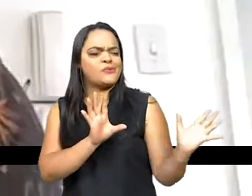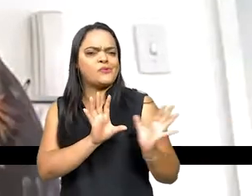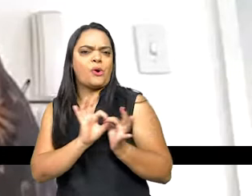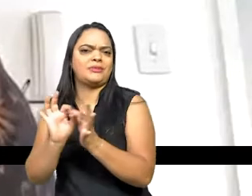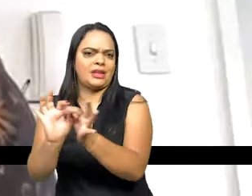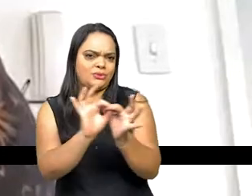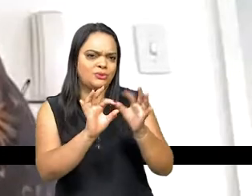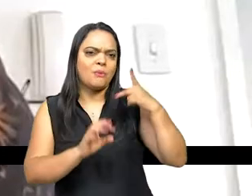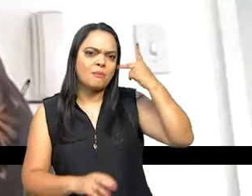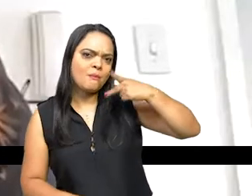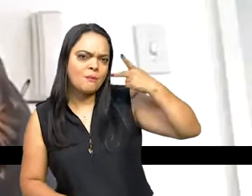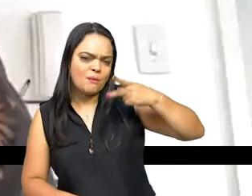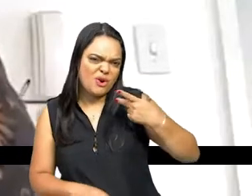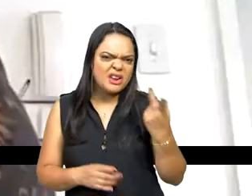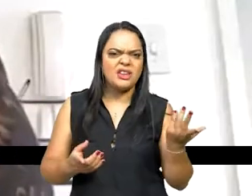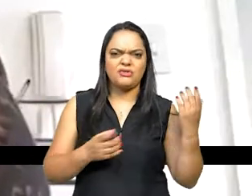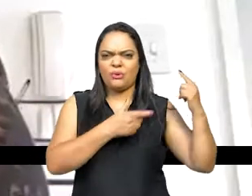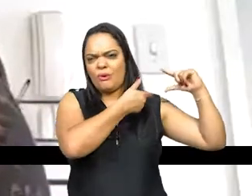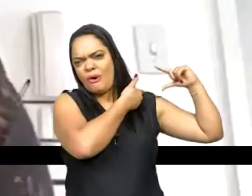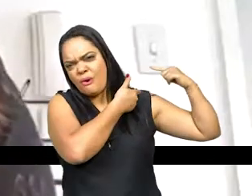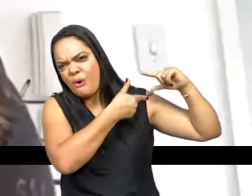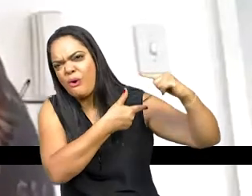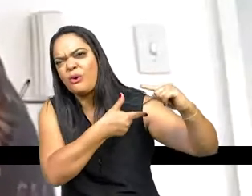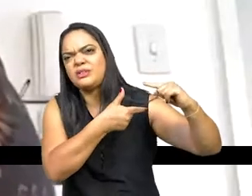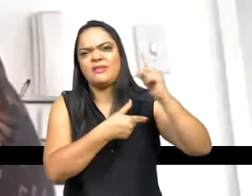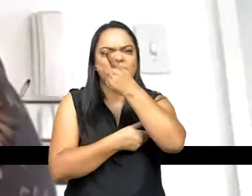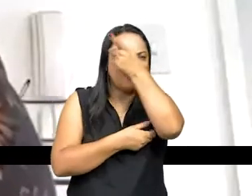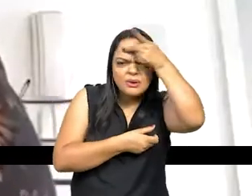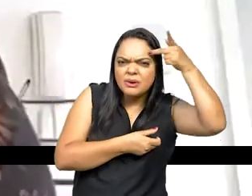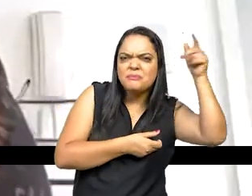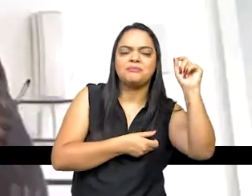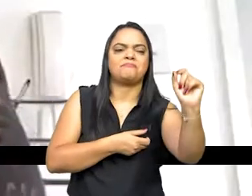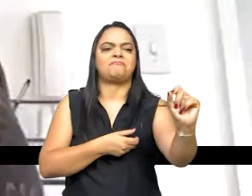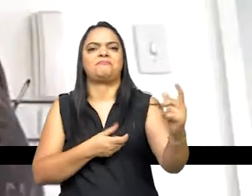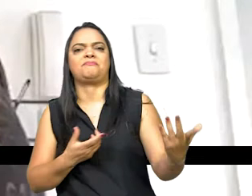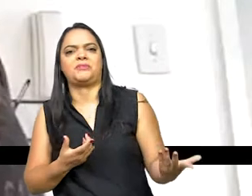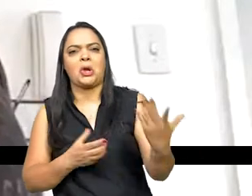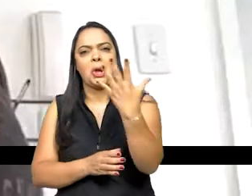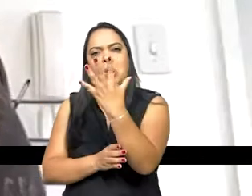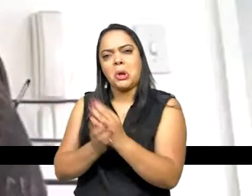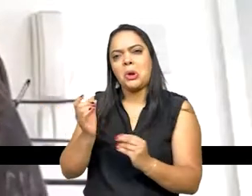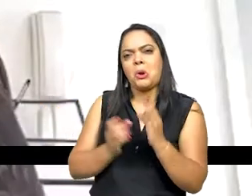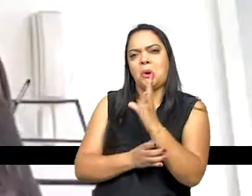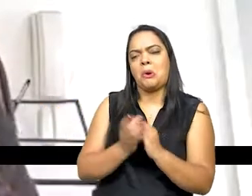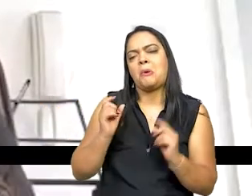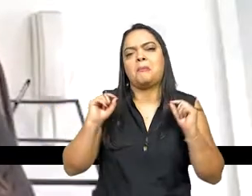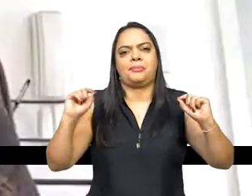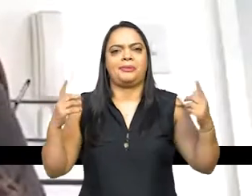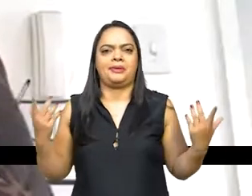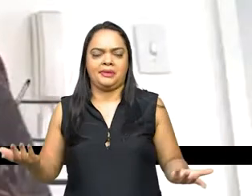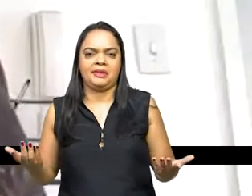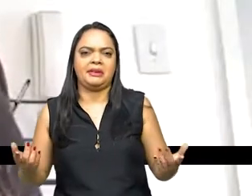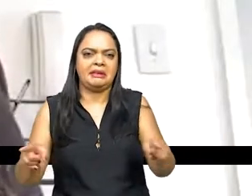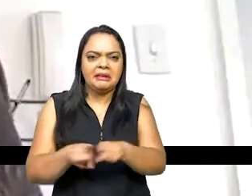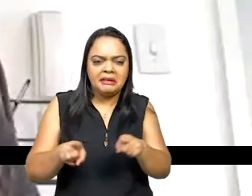contexto político bastante conservador, de pessoas que são bastante refratárias à produção de conhecimento e têm uma visão